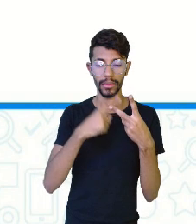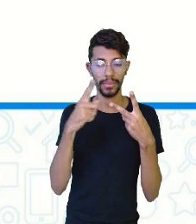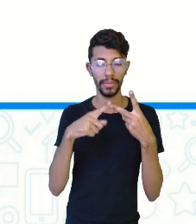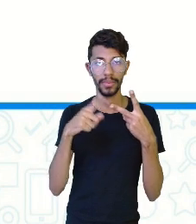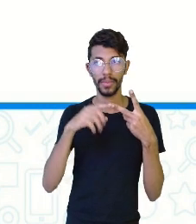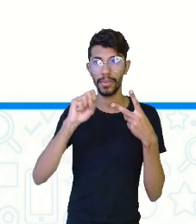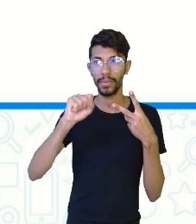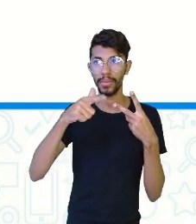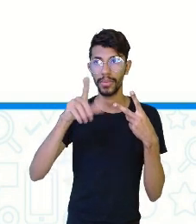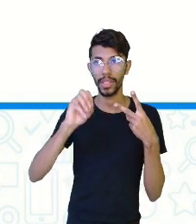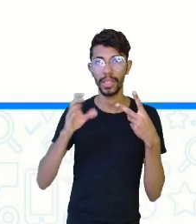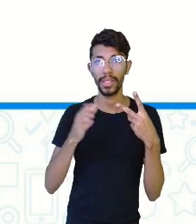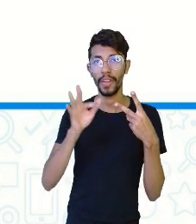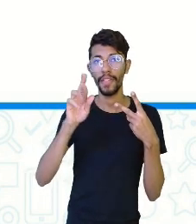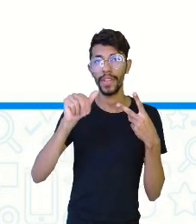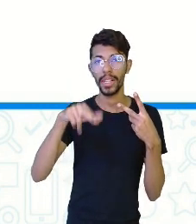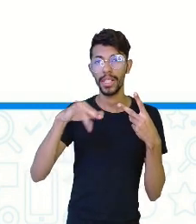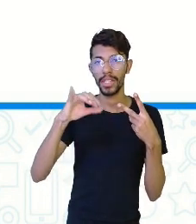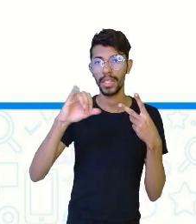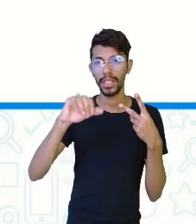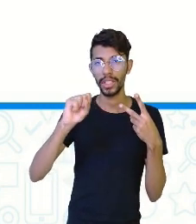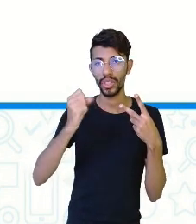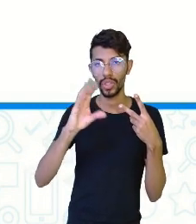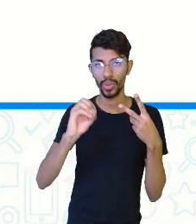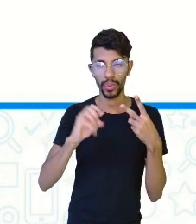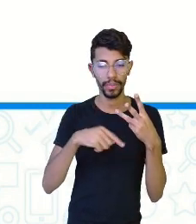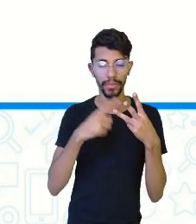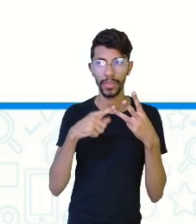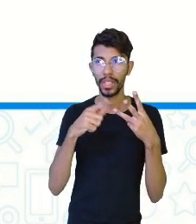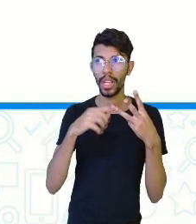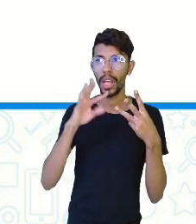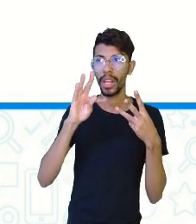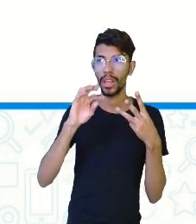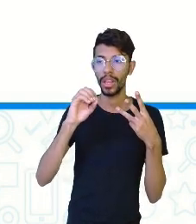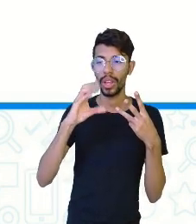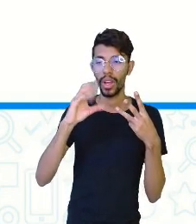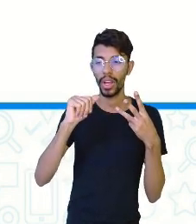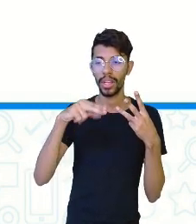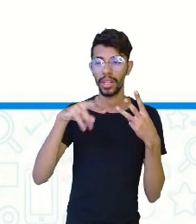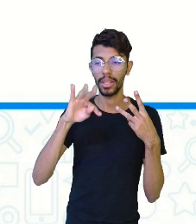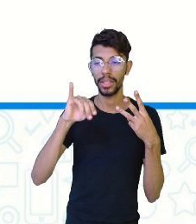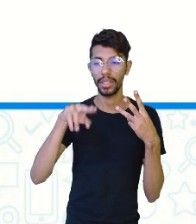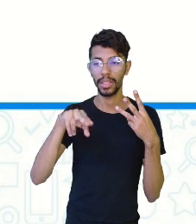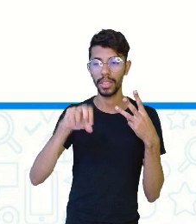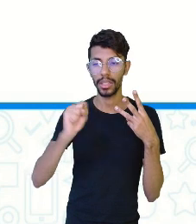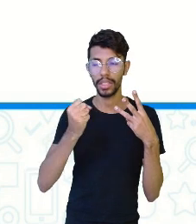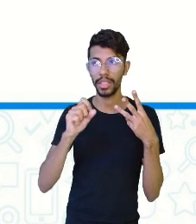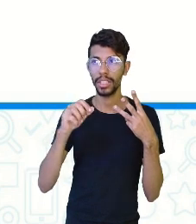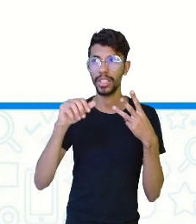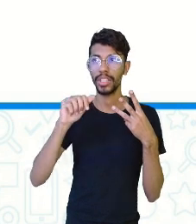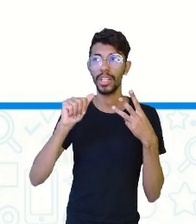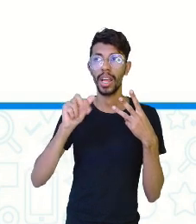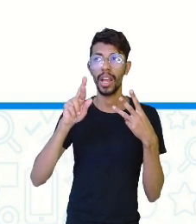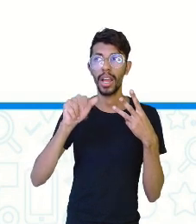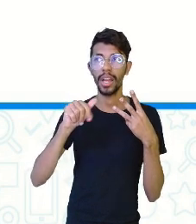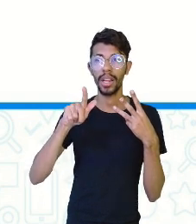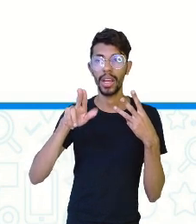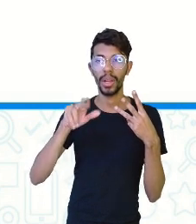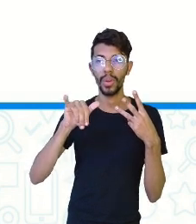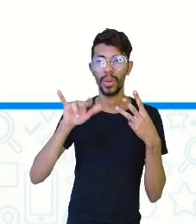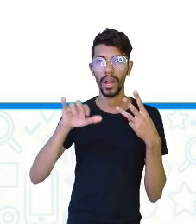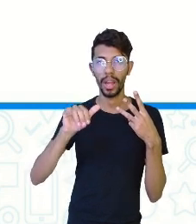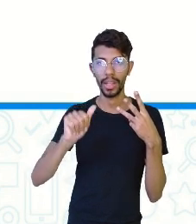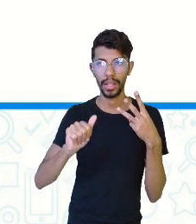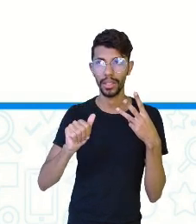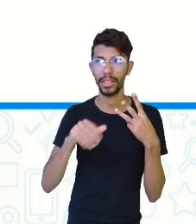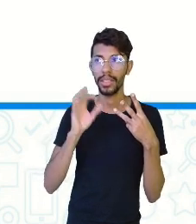São Francisco e a Tocantins-Araguaia. Essa última tem incidência apenas no sul